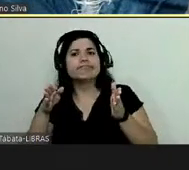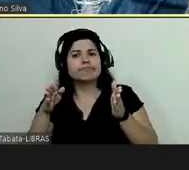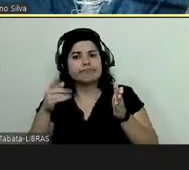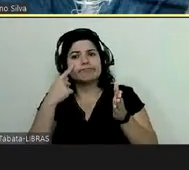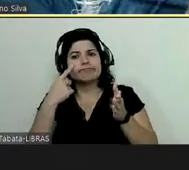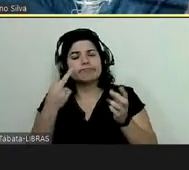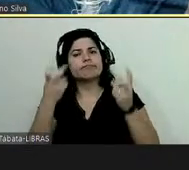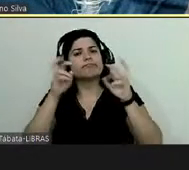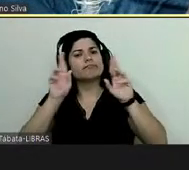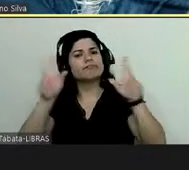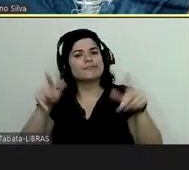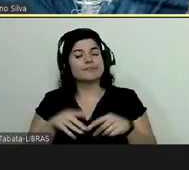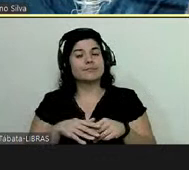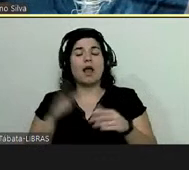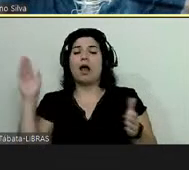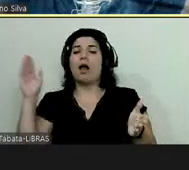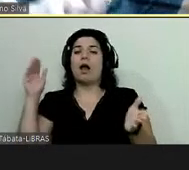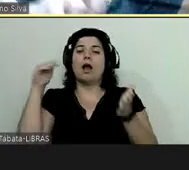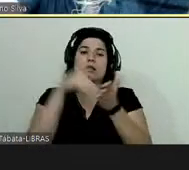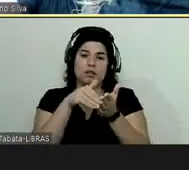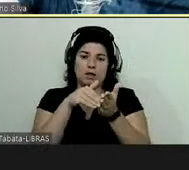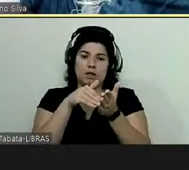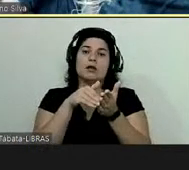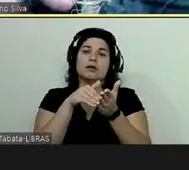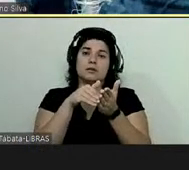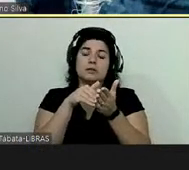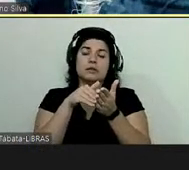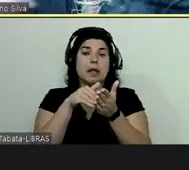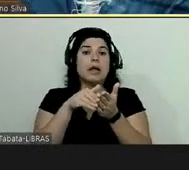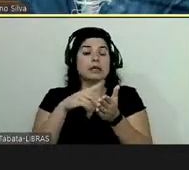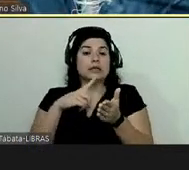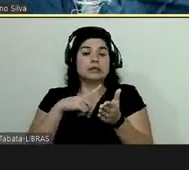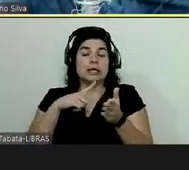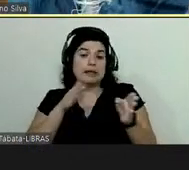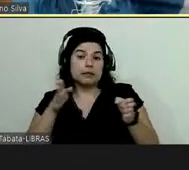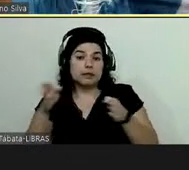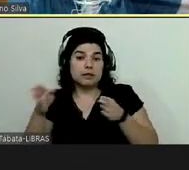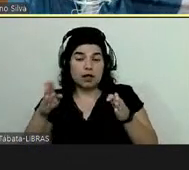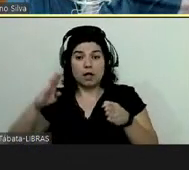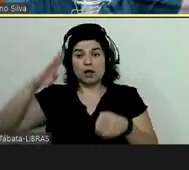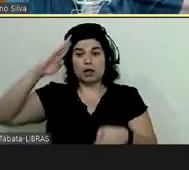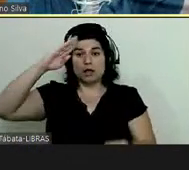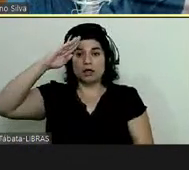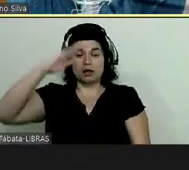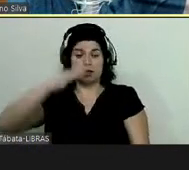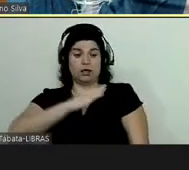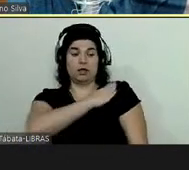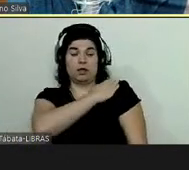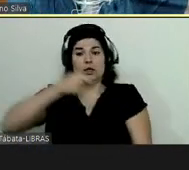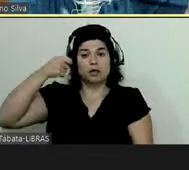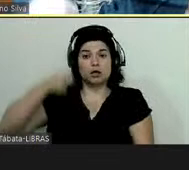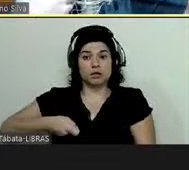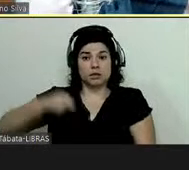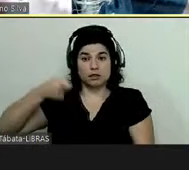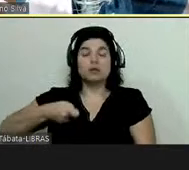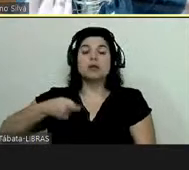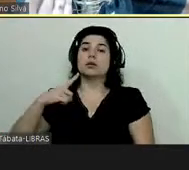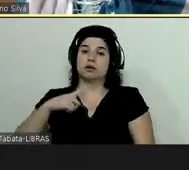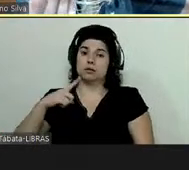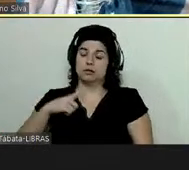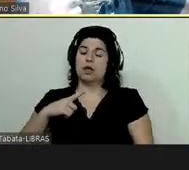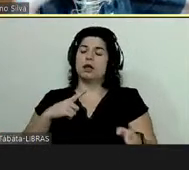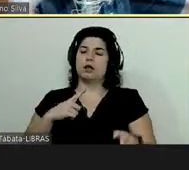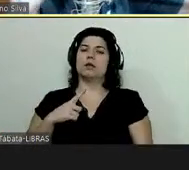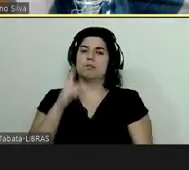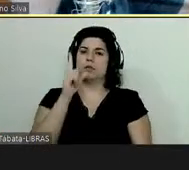períodos pelo menos até quando Mesmo durante a ditadura pelo menos até pro CG 88 que quando esse